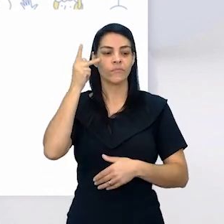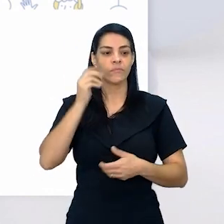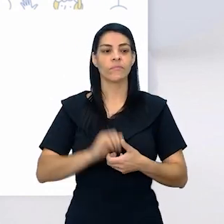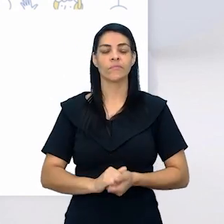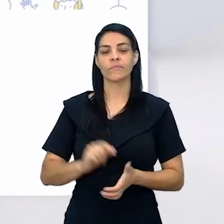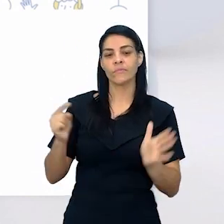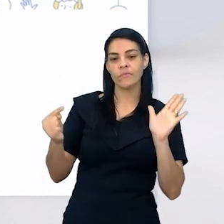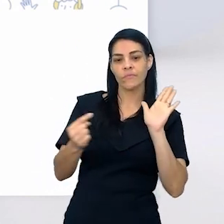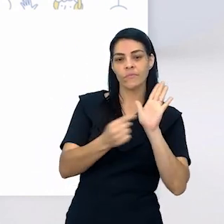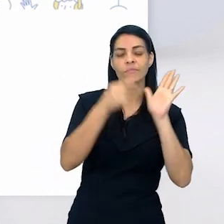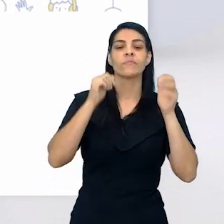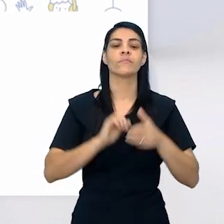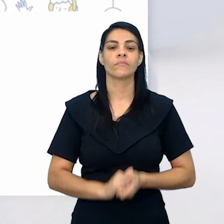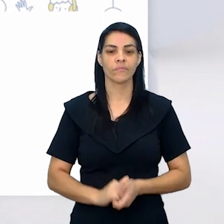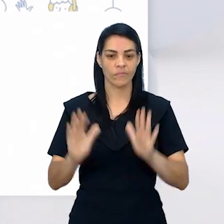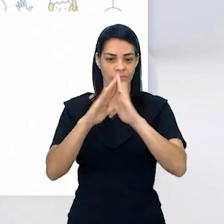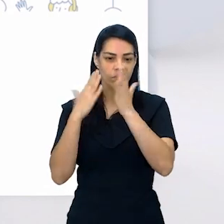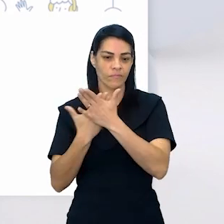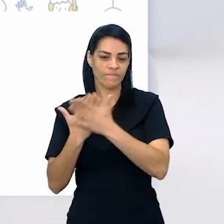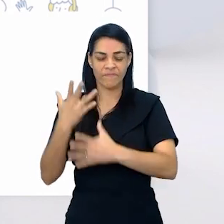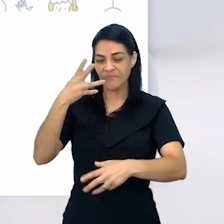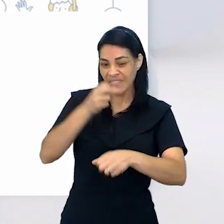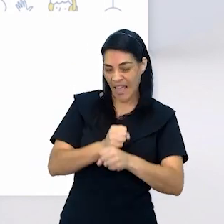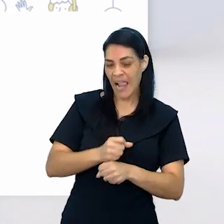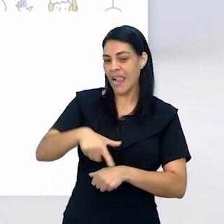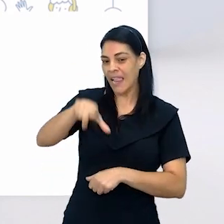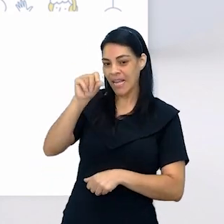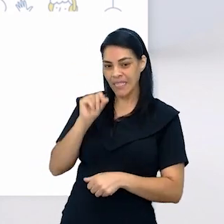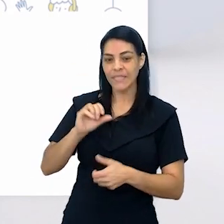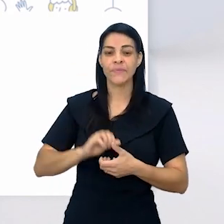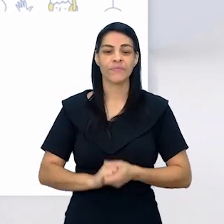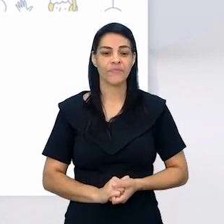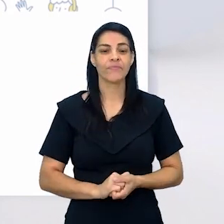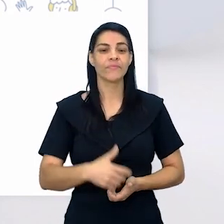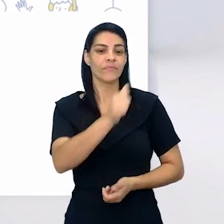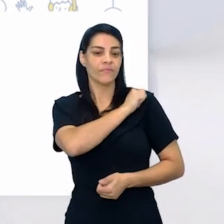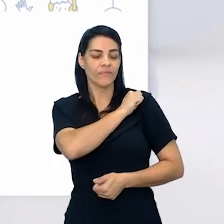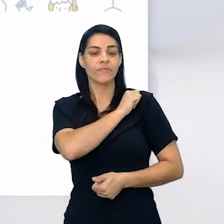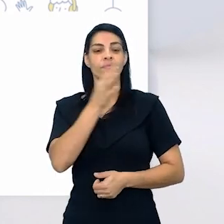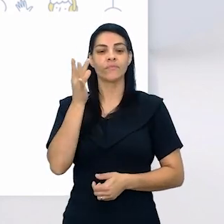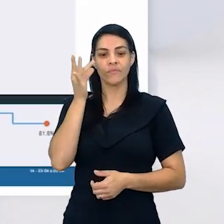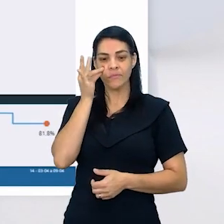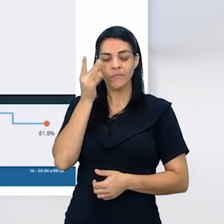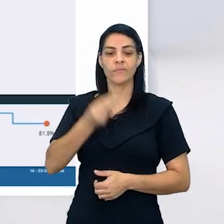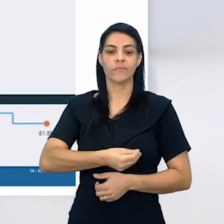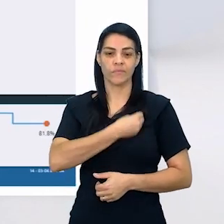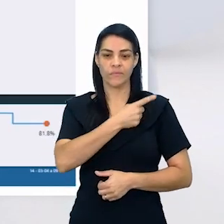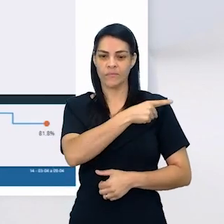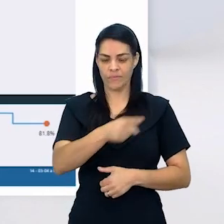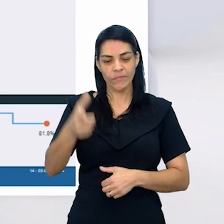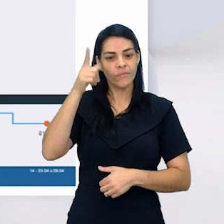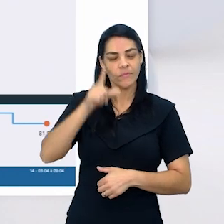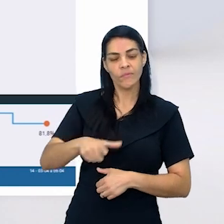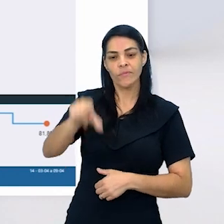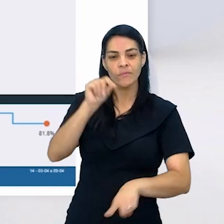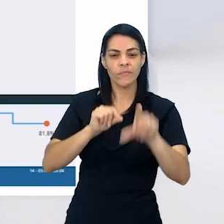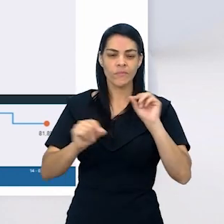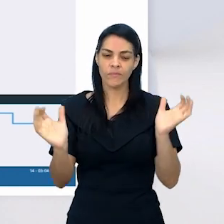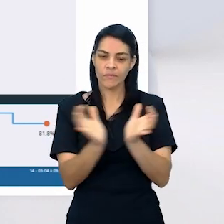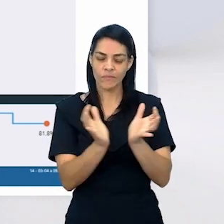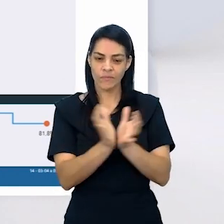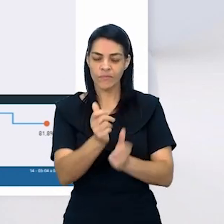clique em escola Total selecione aluno presente você poderá escolher turma